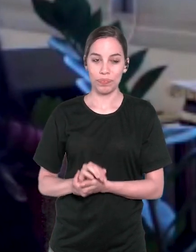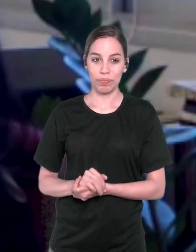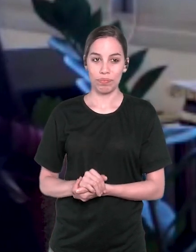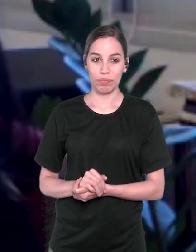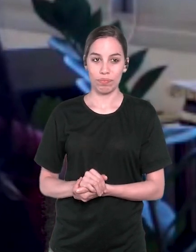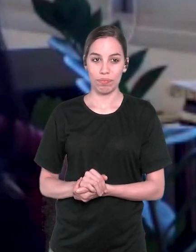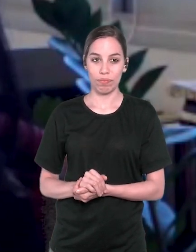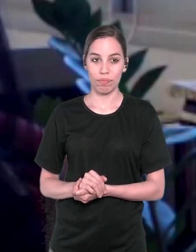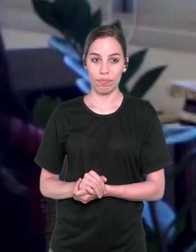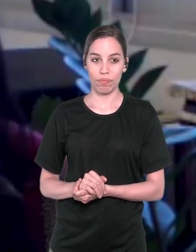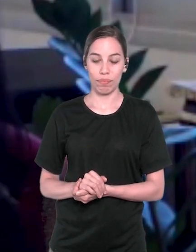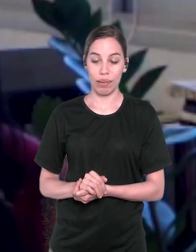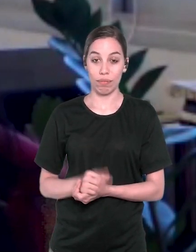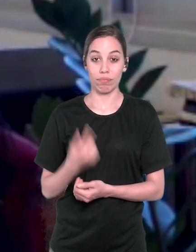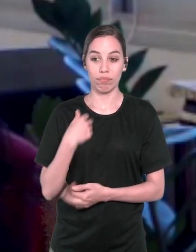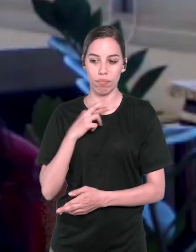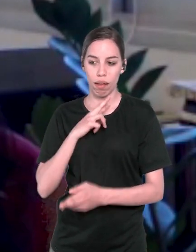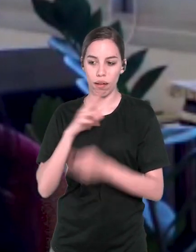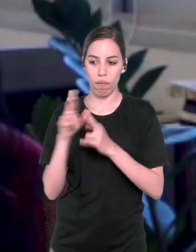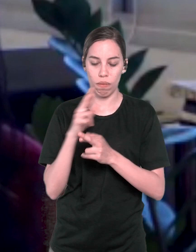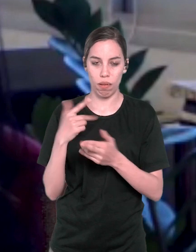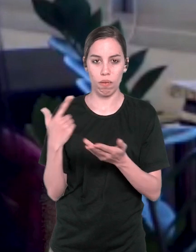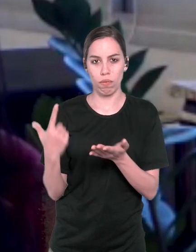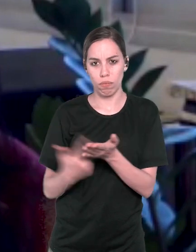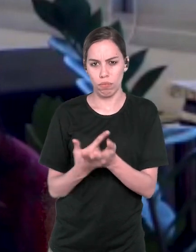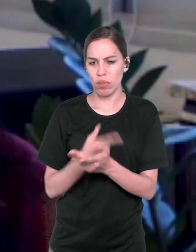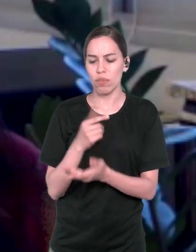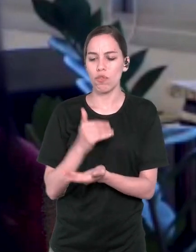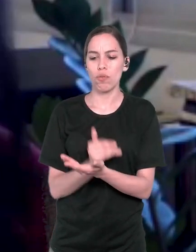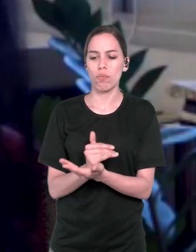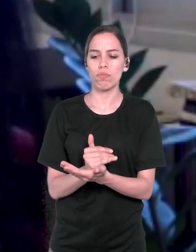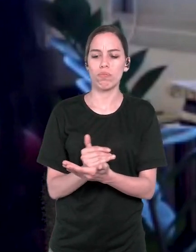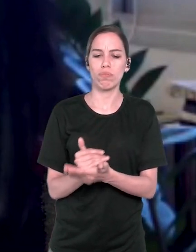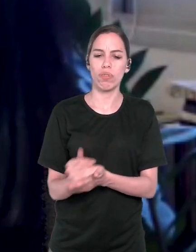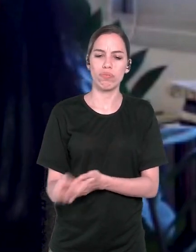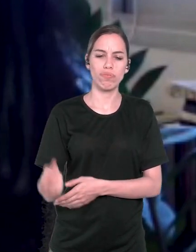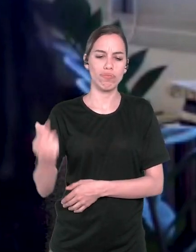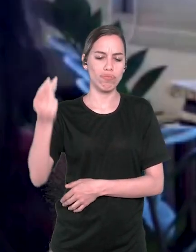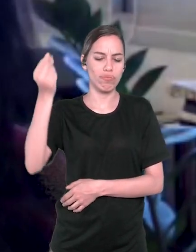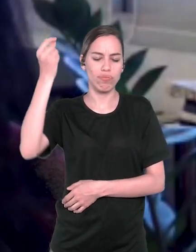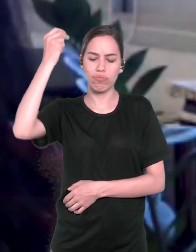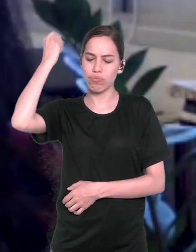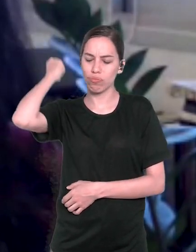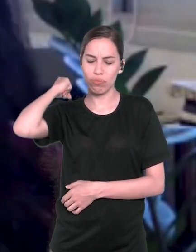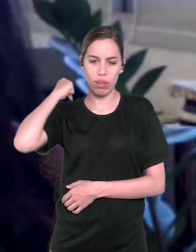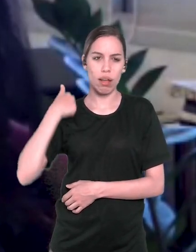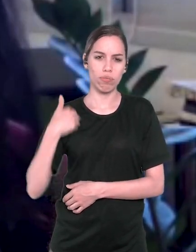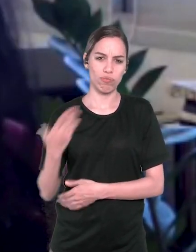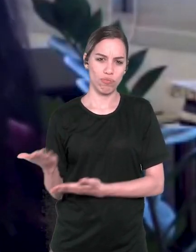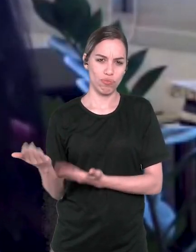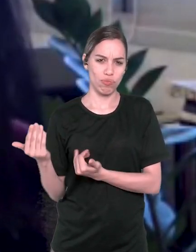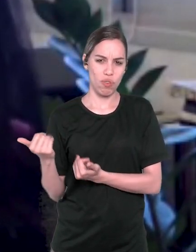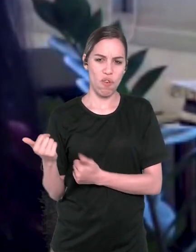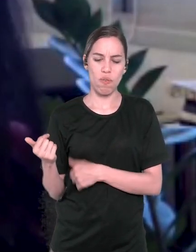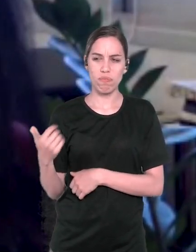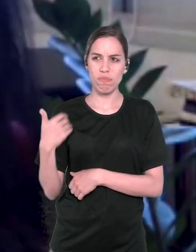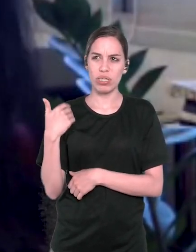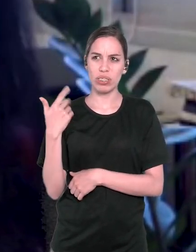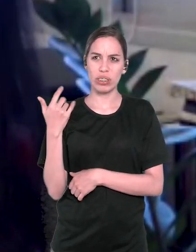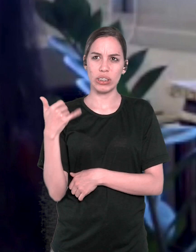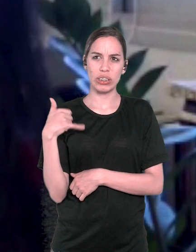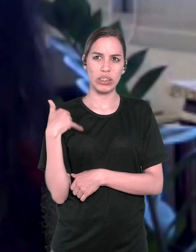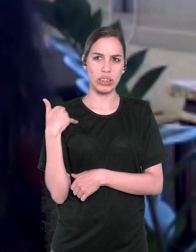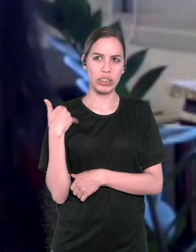a minha relação com a literatura começou muito cedo, quando eu ainda era